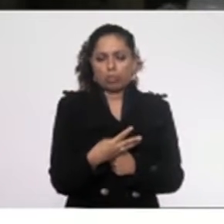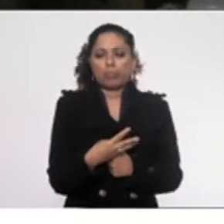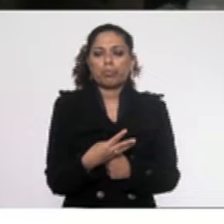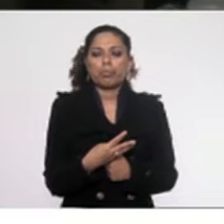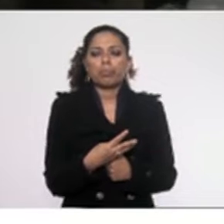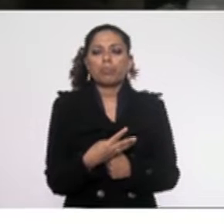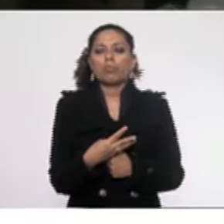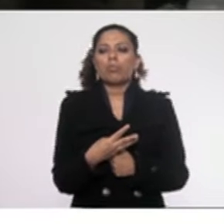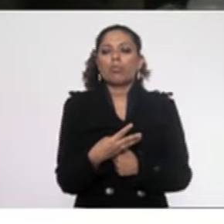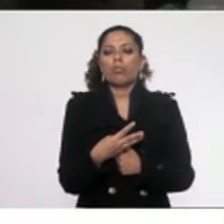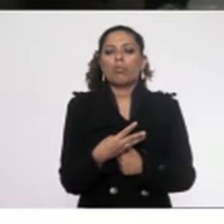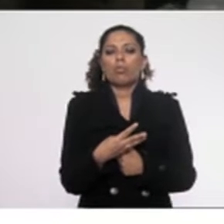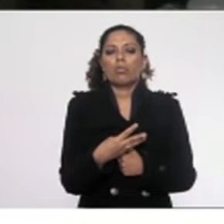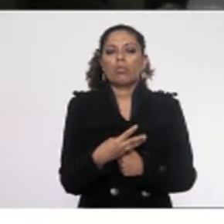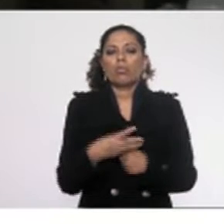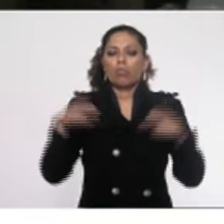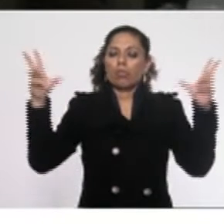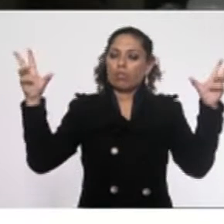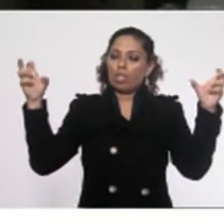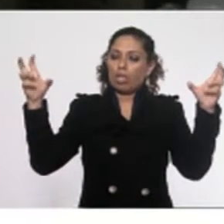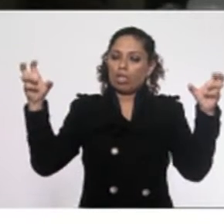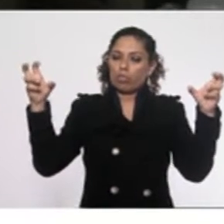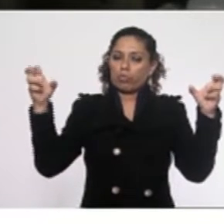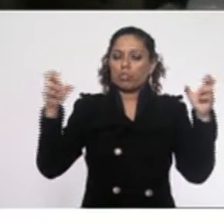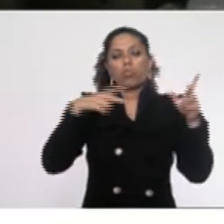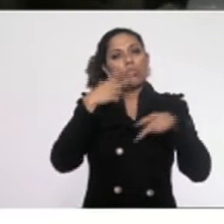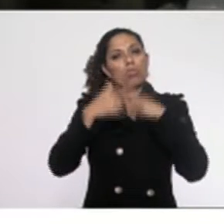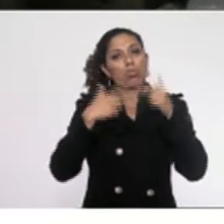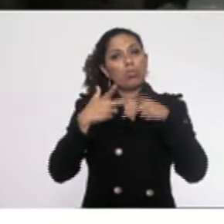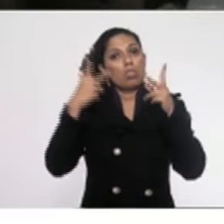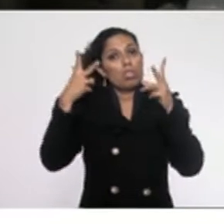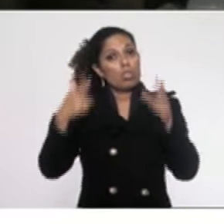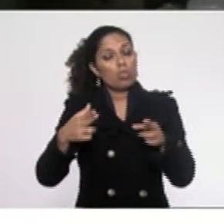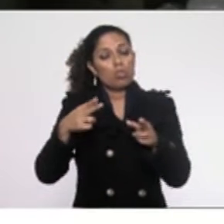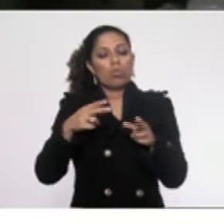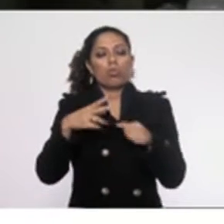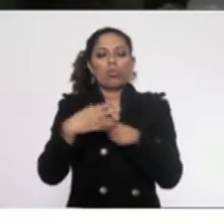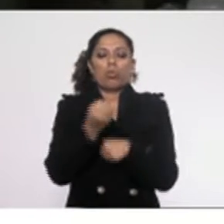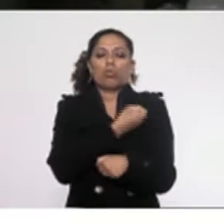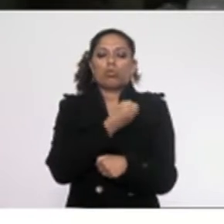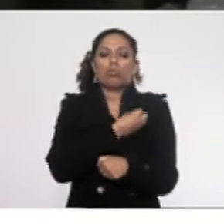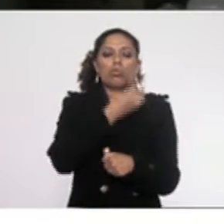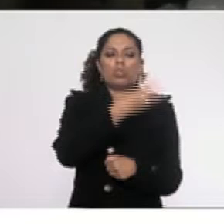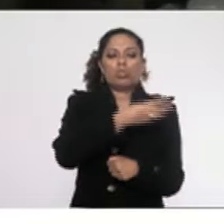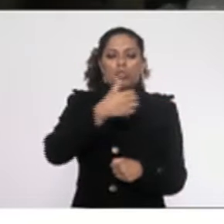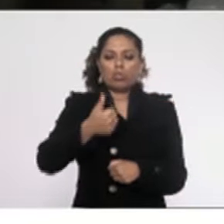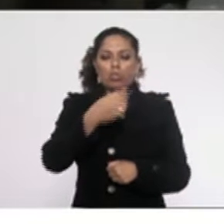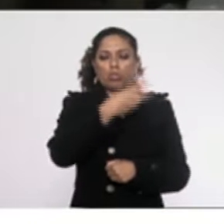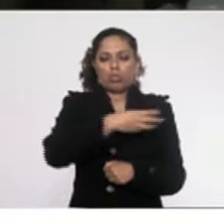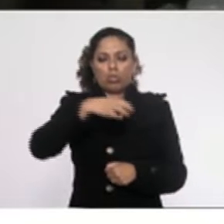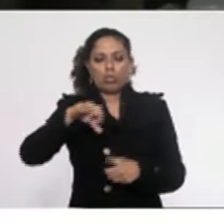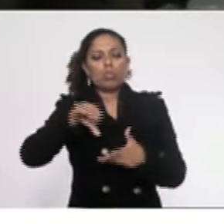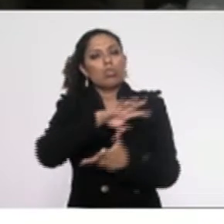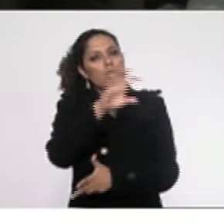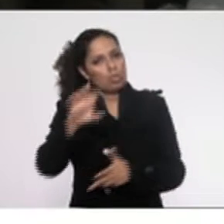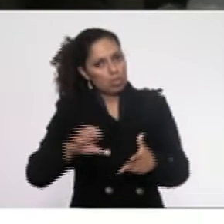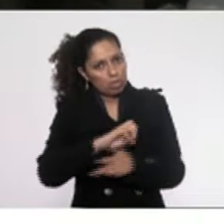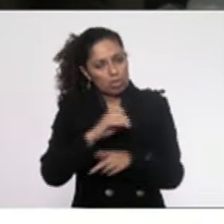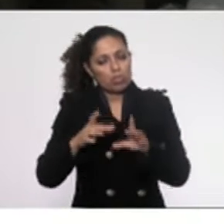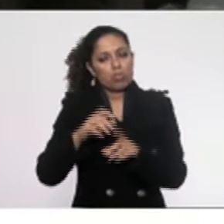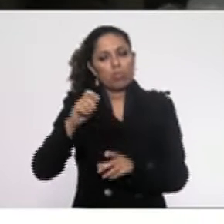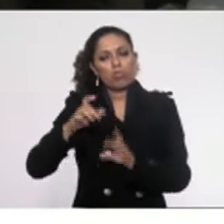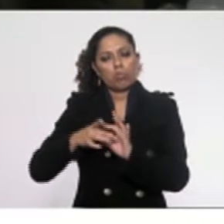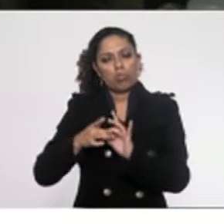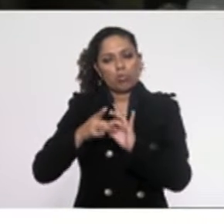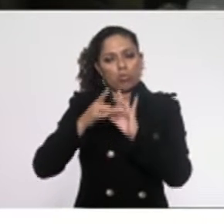entre aspas, repetindo o que já está escrito na 31 ou 39. Fica o Poder Executivo